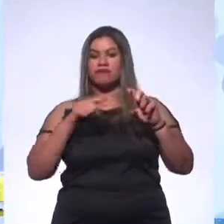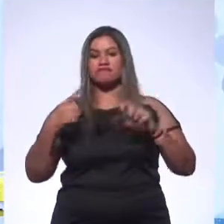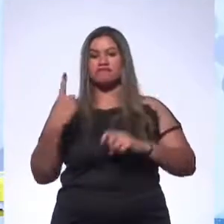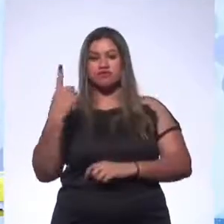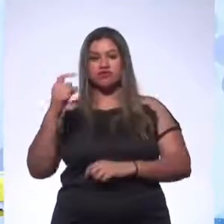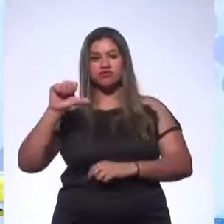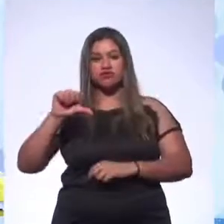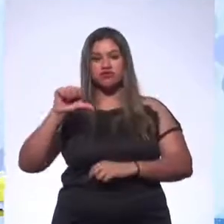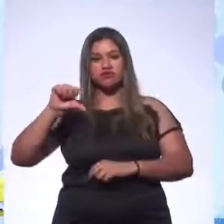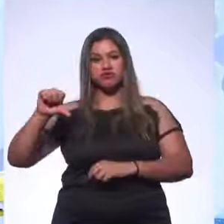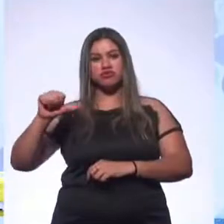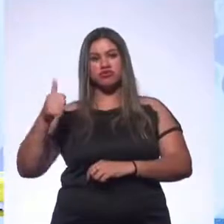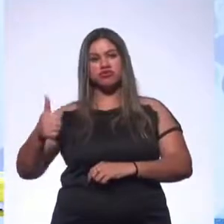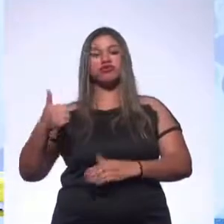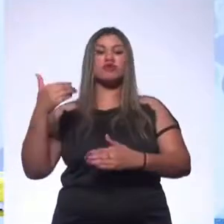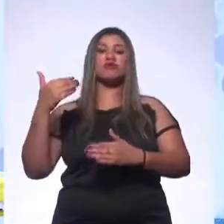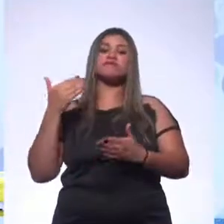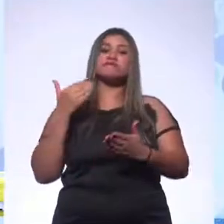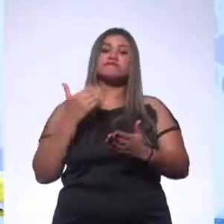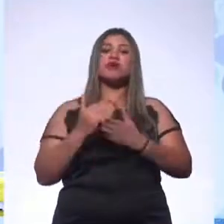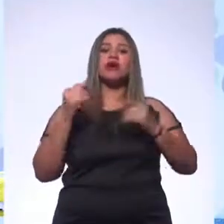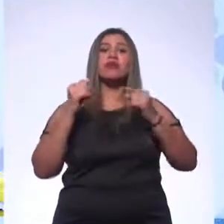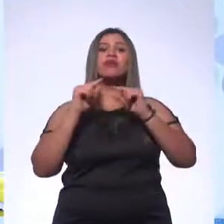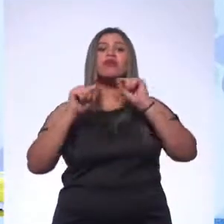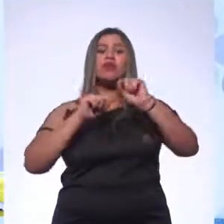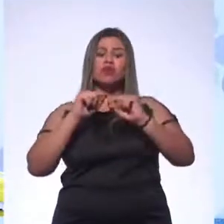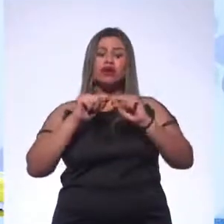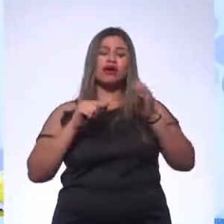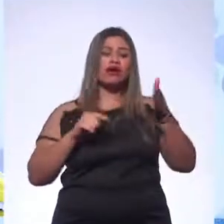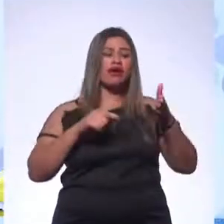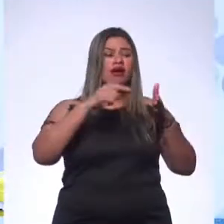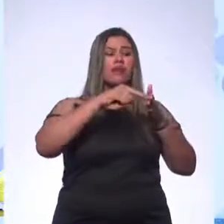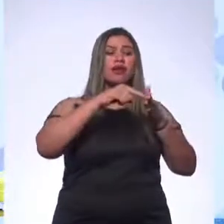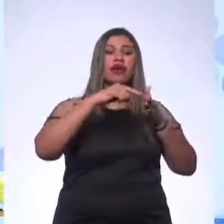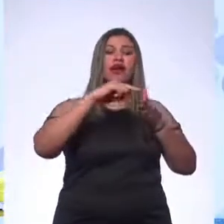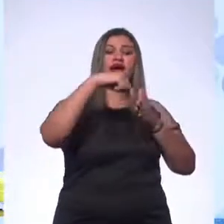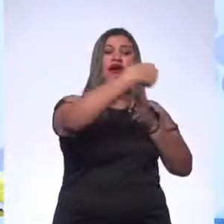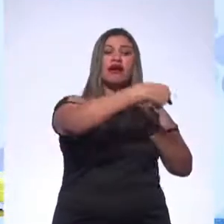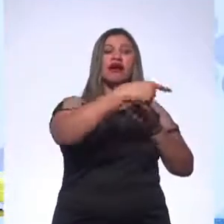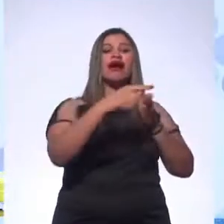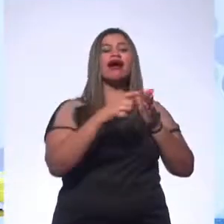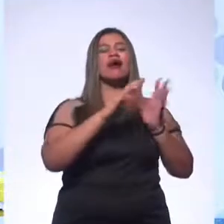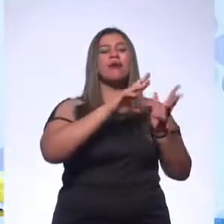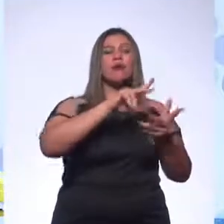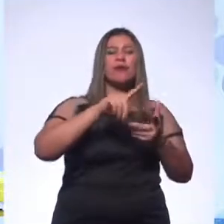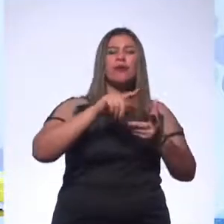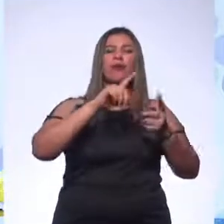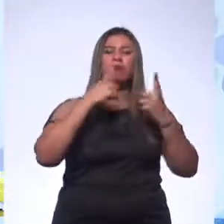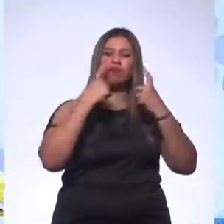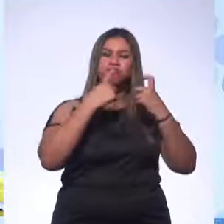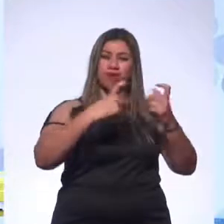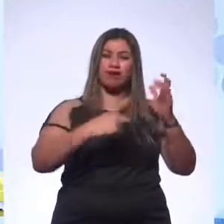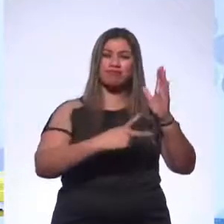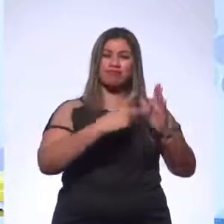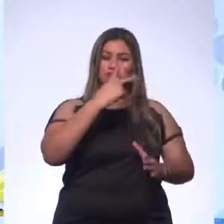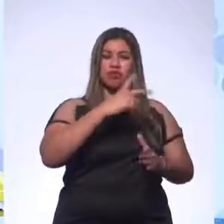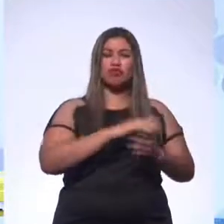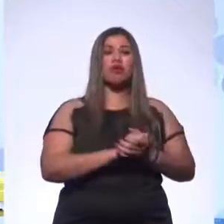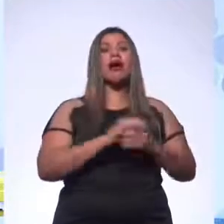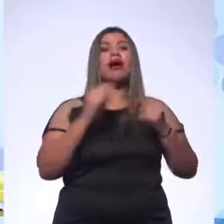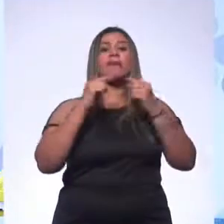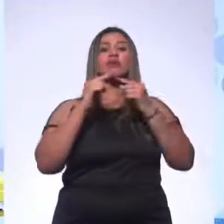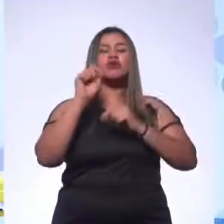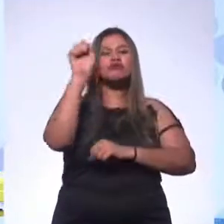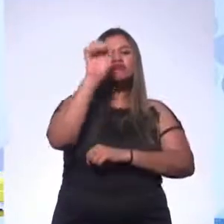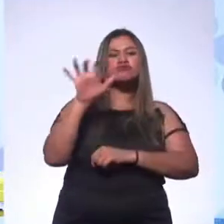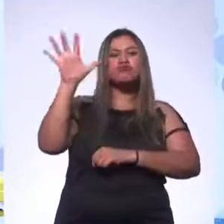ele vai se iniciar ao fim da Segunda Guerra Mundial, quando a Europa, então, desaba na